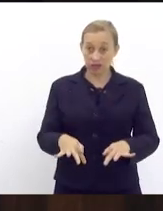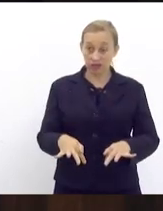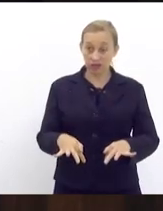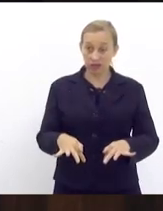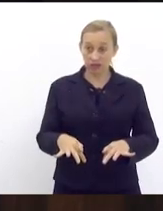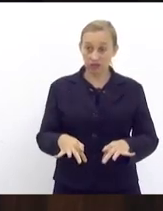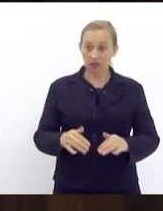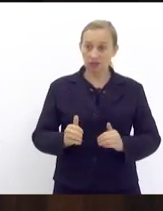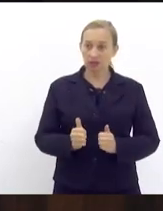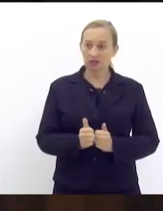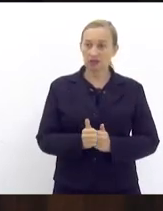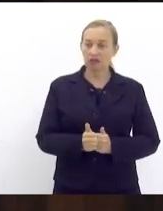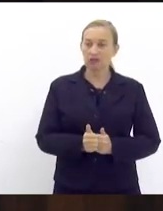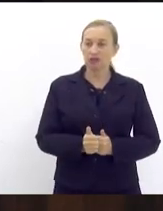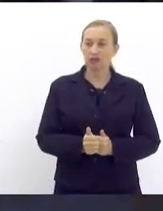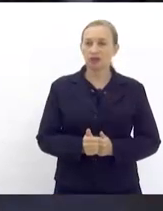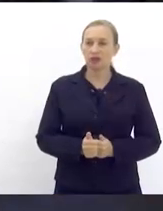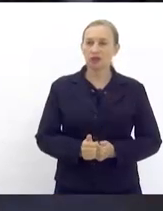Segue o baile